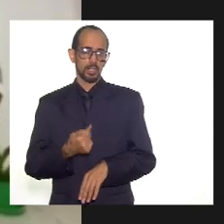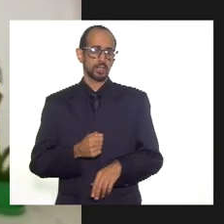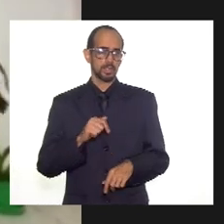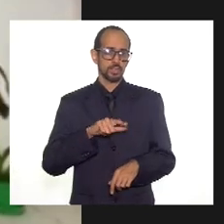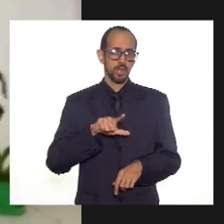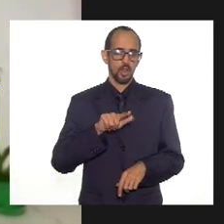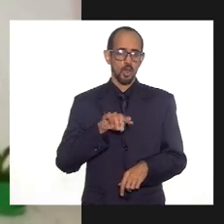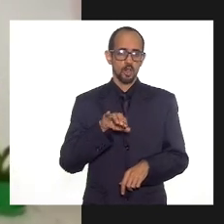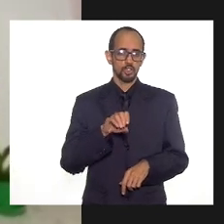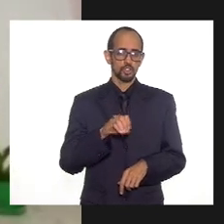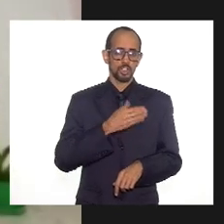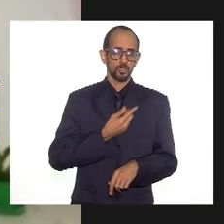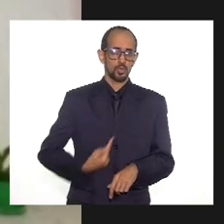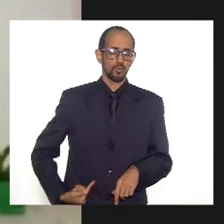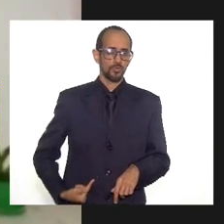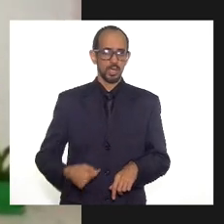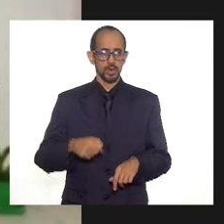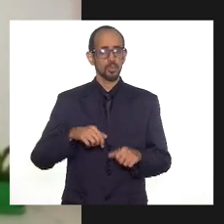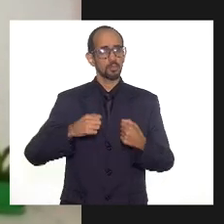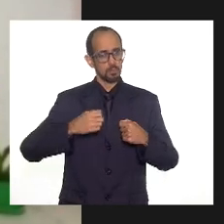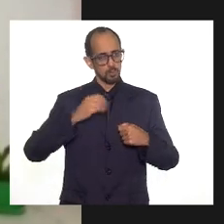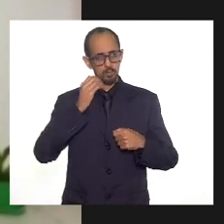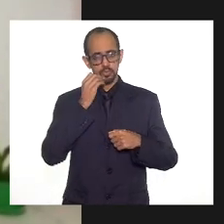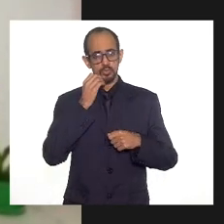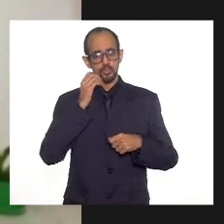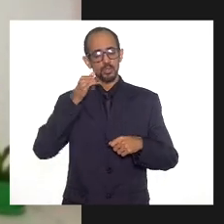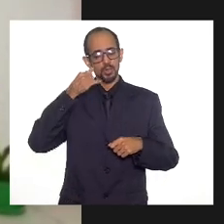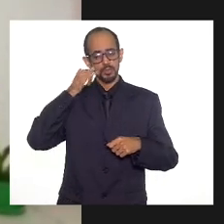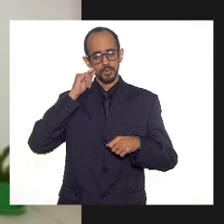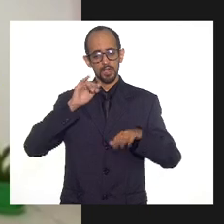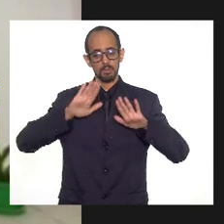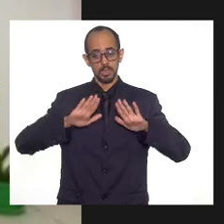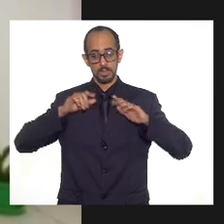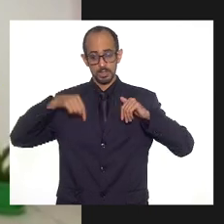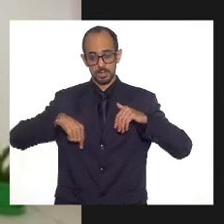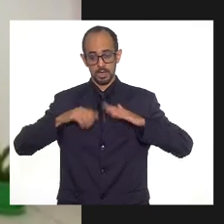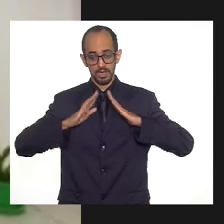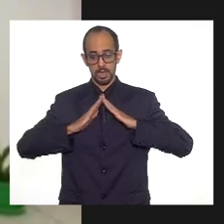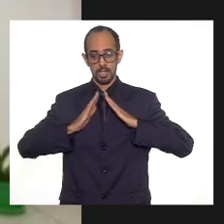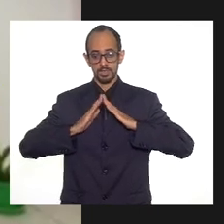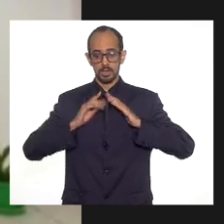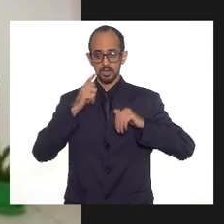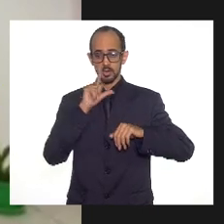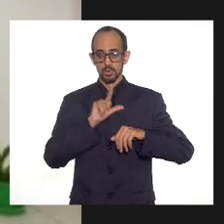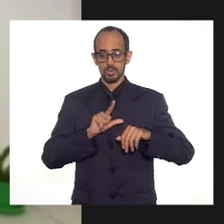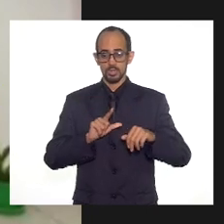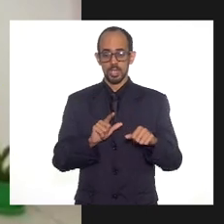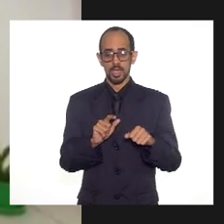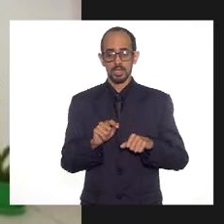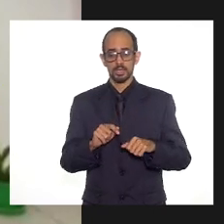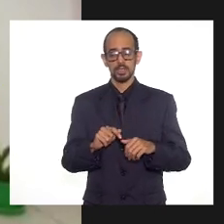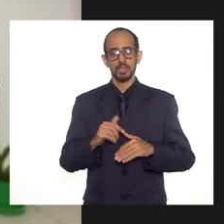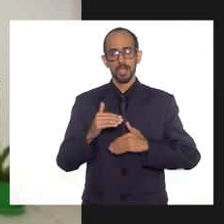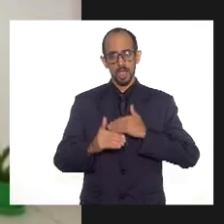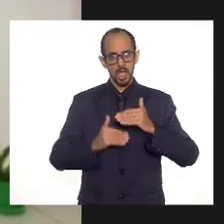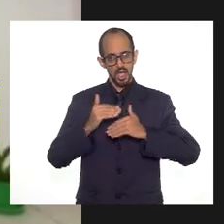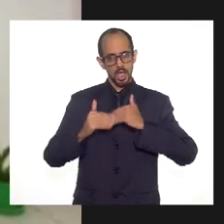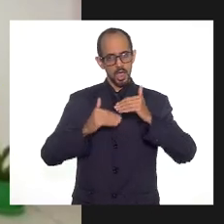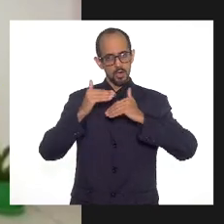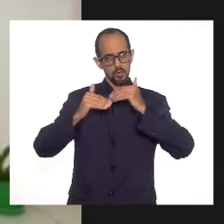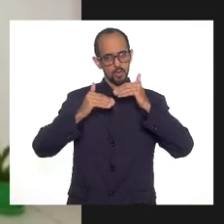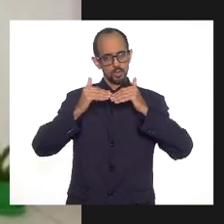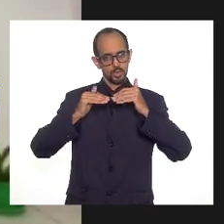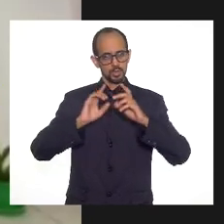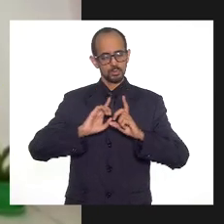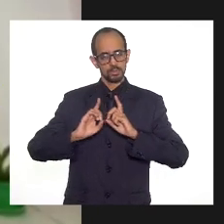ter evitado. E, no entanto, essa casa consegue dar um passo à frente nesse debate.